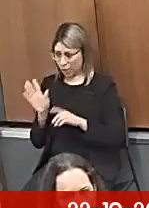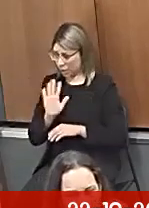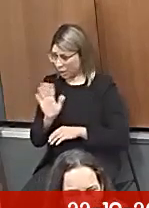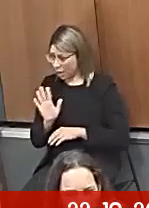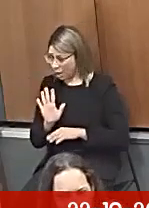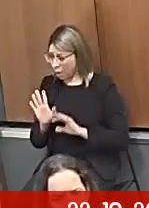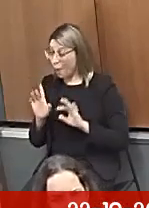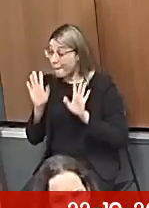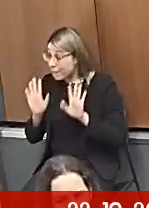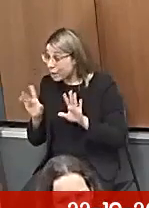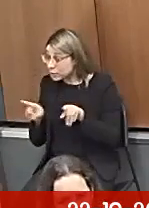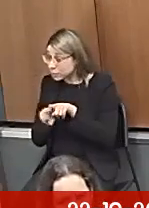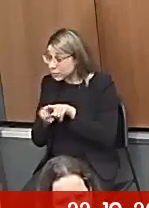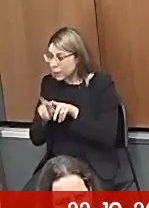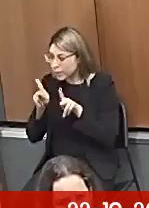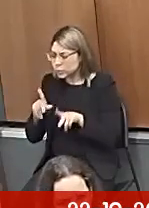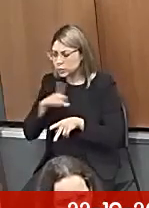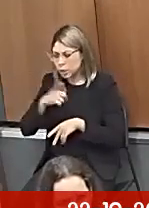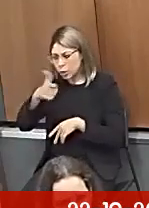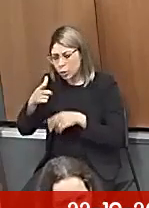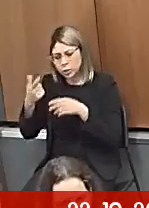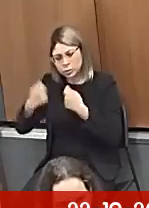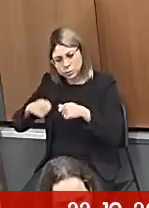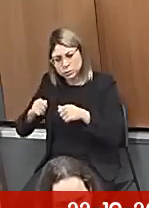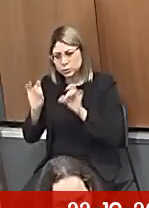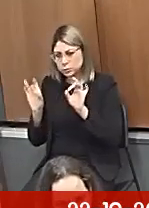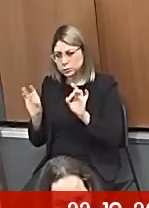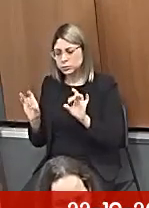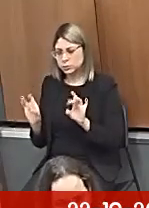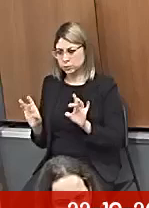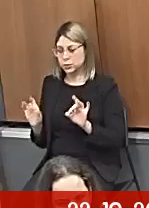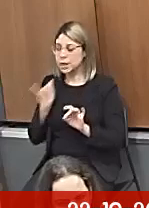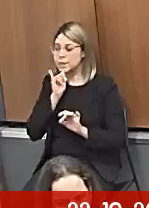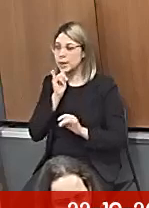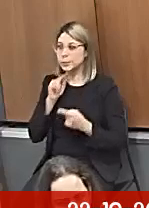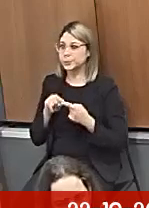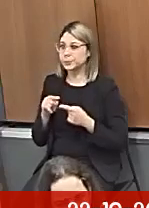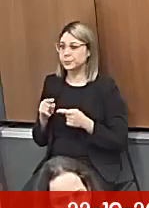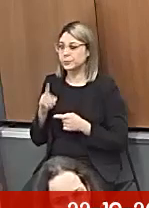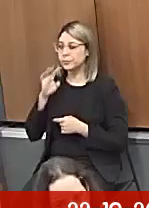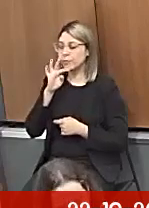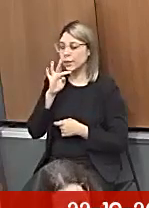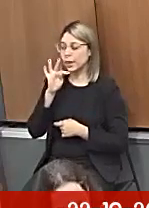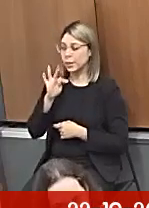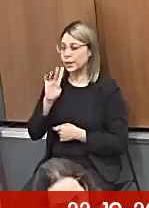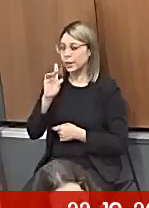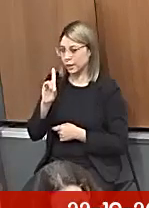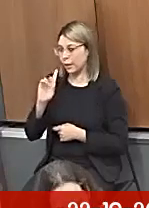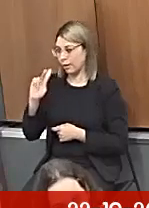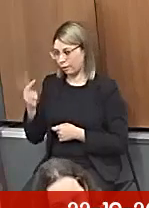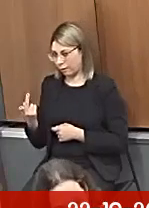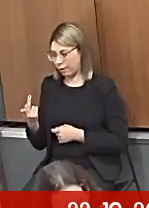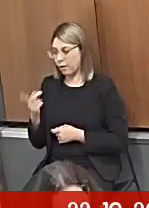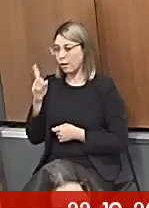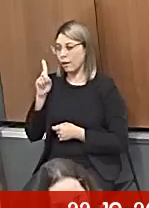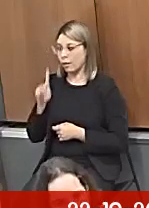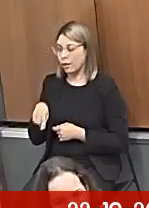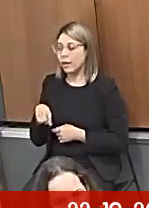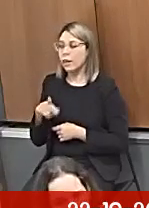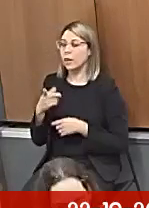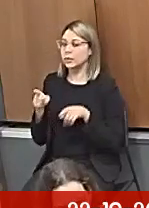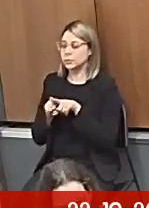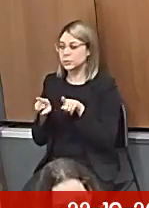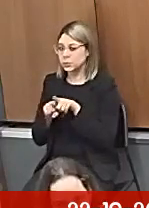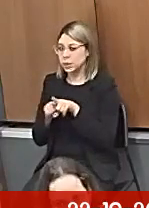mas também em crianças com outras necessidades especiais, como, por exemplo, TDAH, né? A